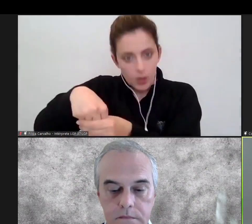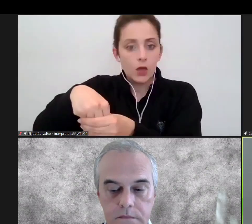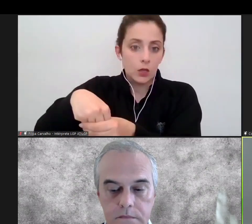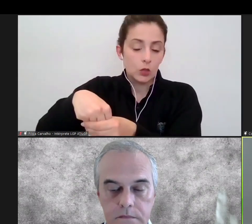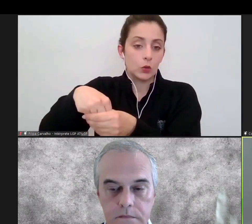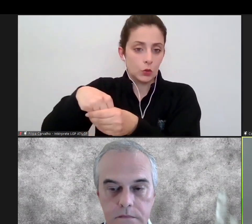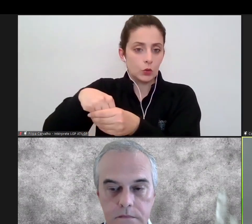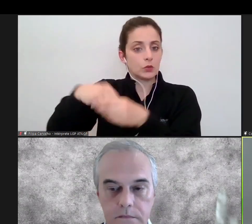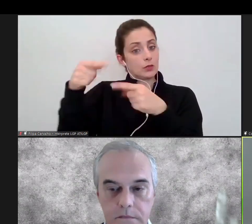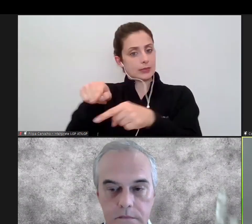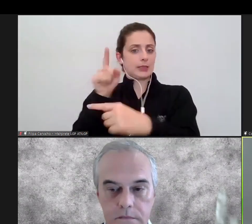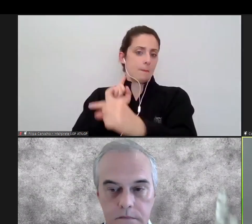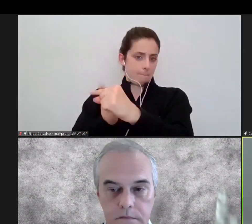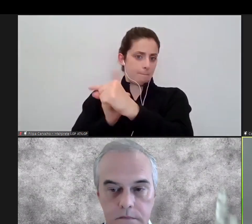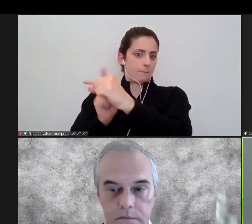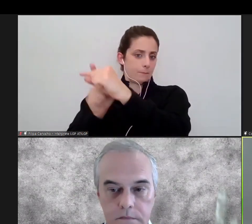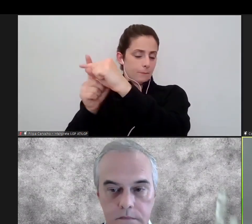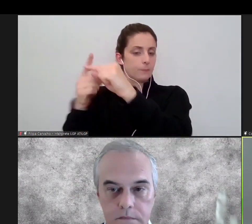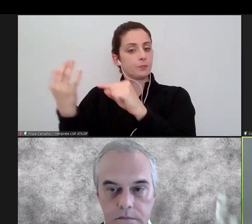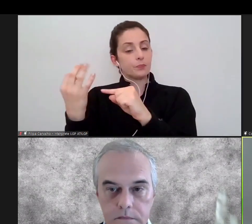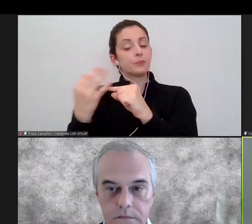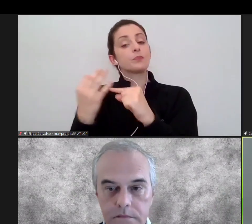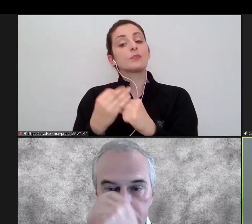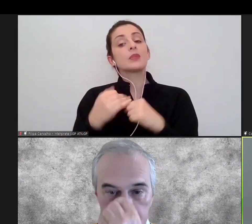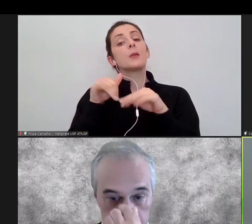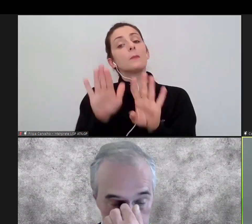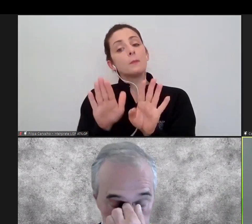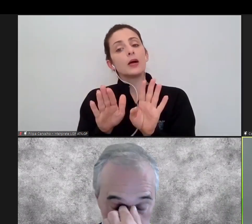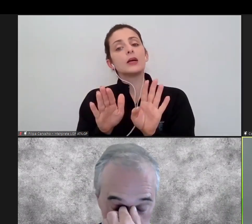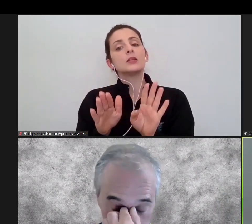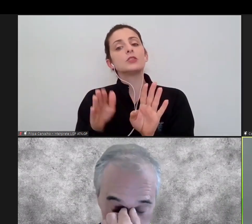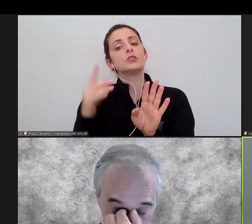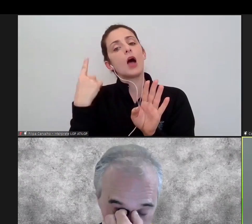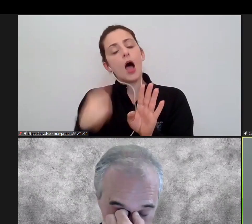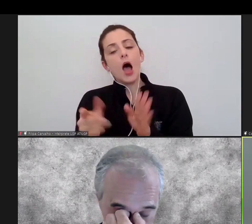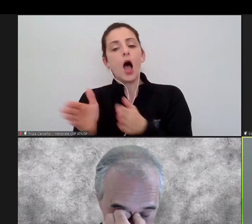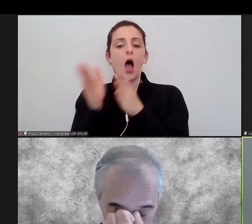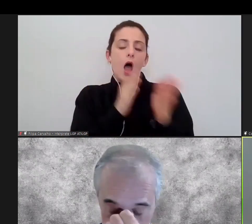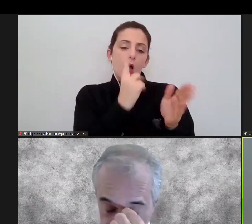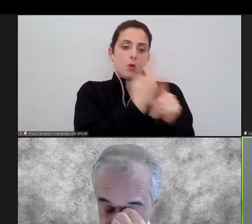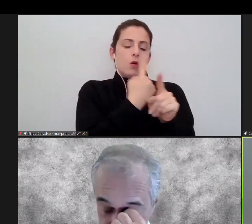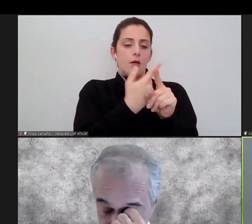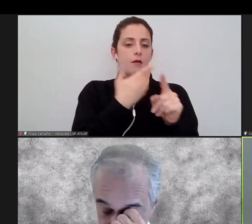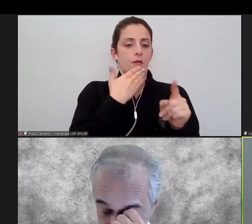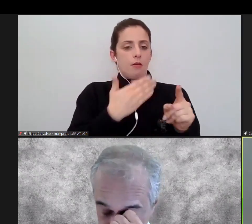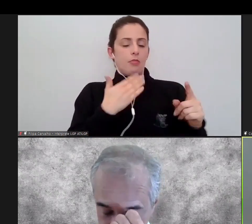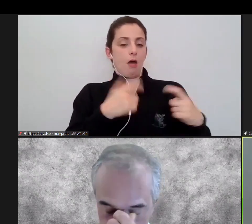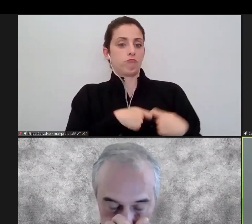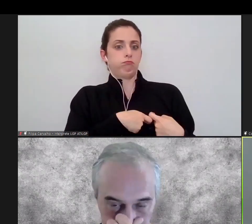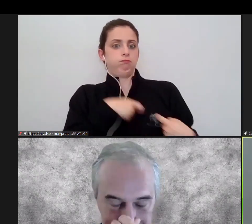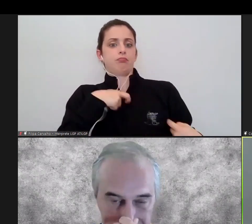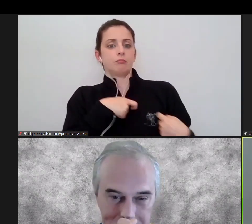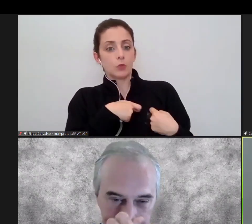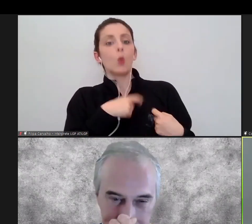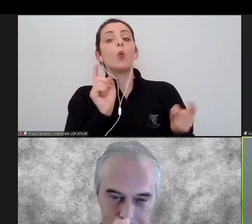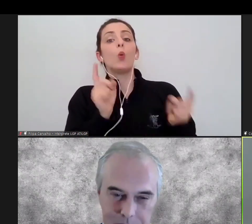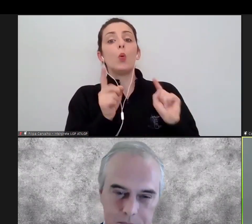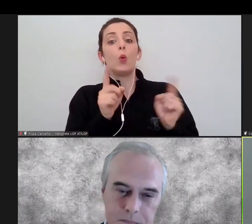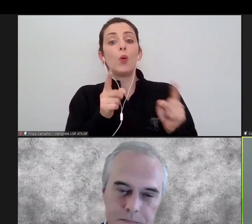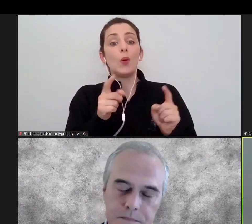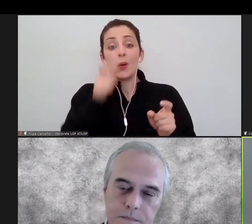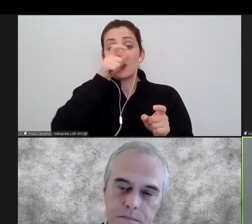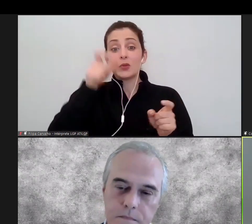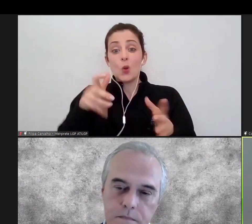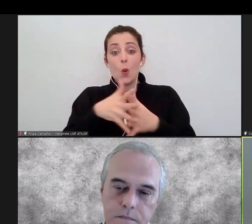muito positivos, mas há aqui uma questão que é aquilo que a mim me choca mais, é que a maioria das pessoas que se